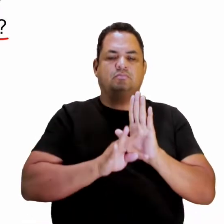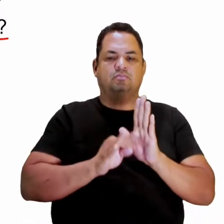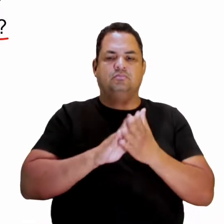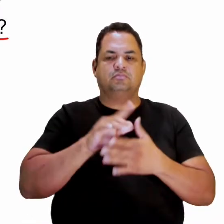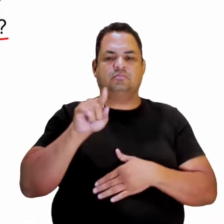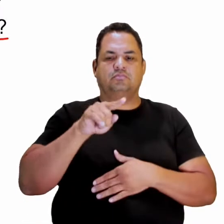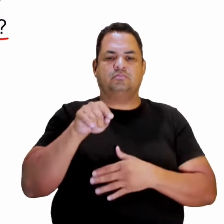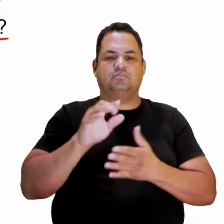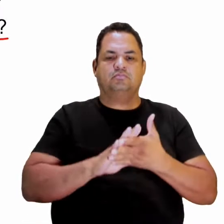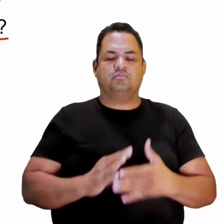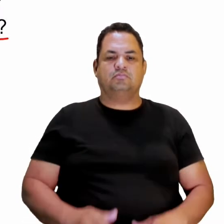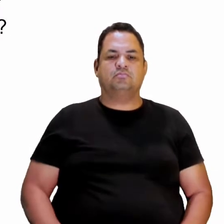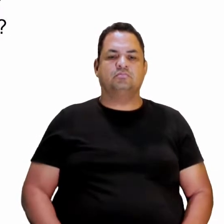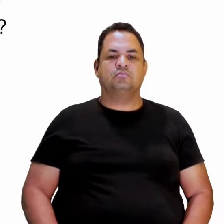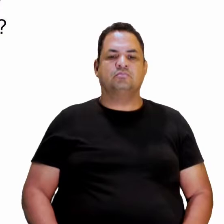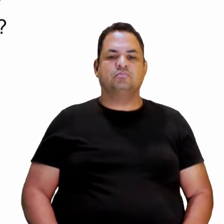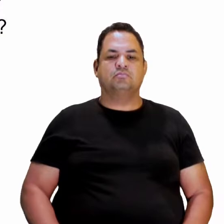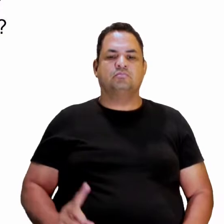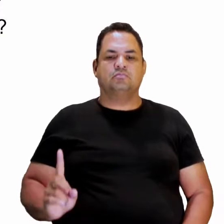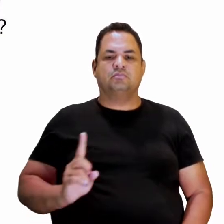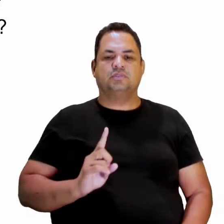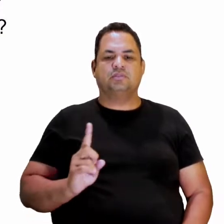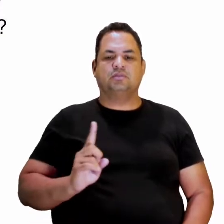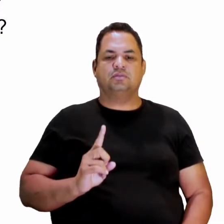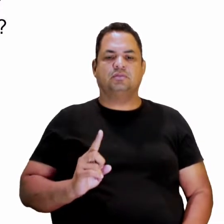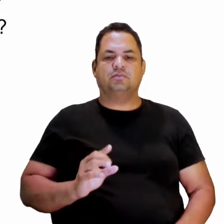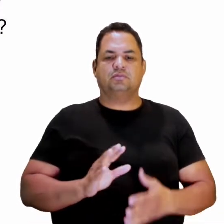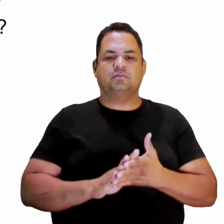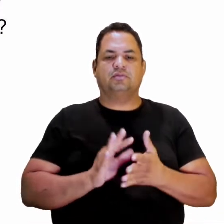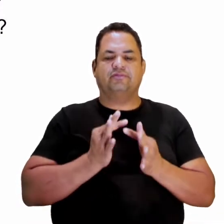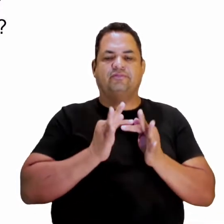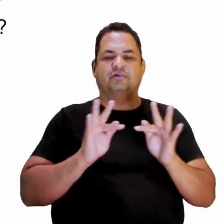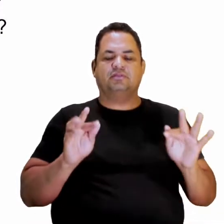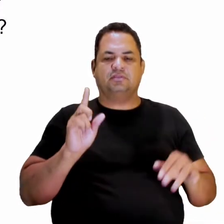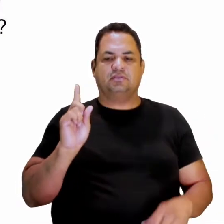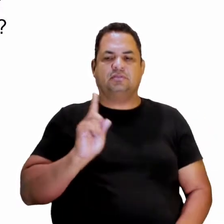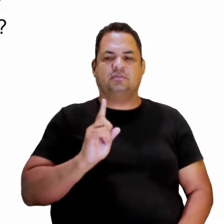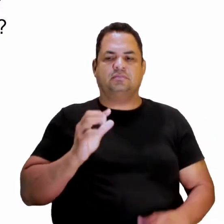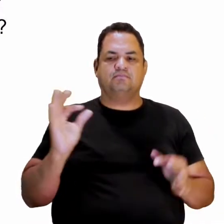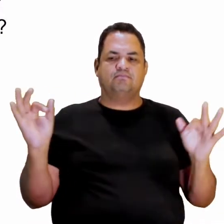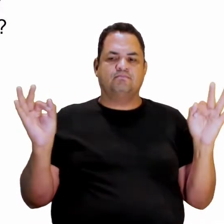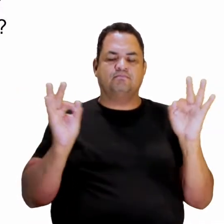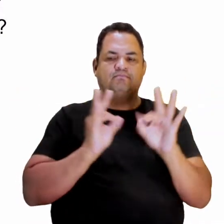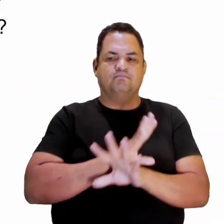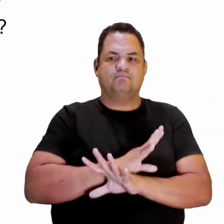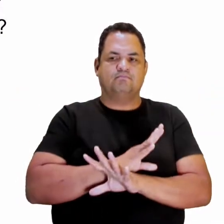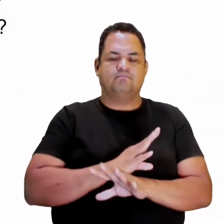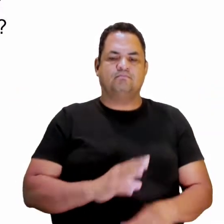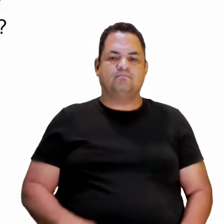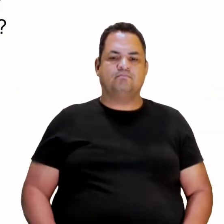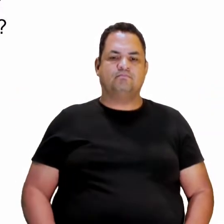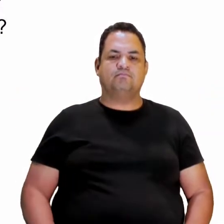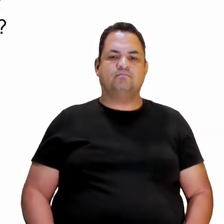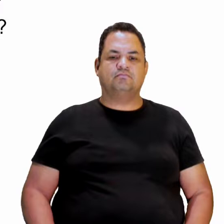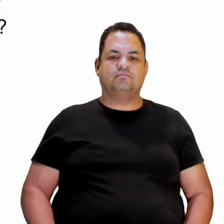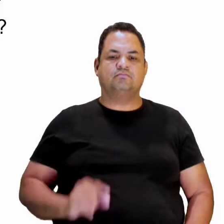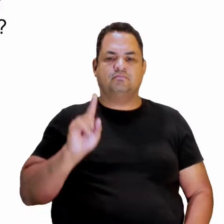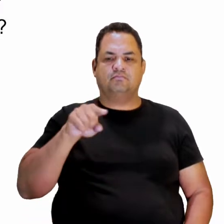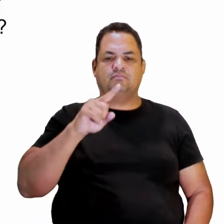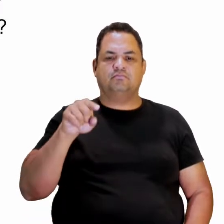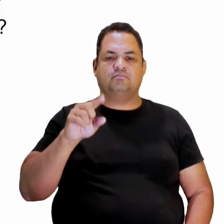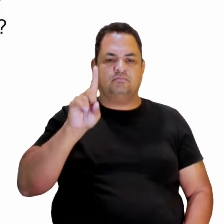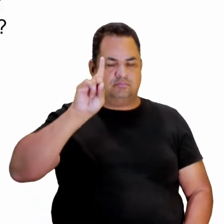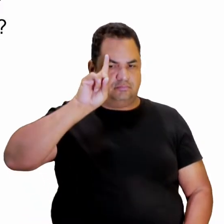delas, todas estão na negativa, todas. Portanto, você só vai marcar